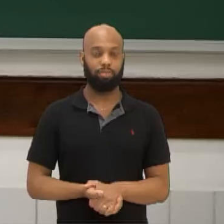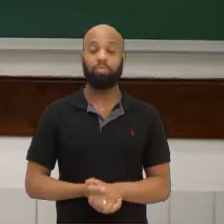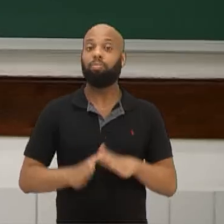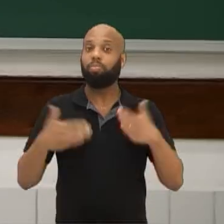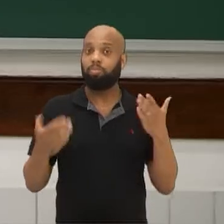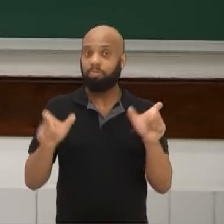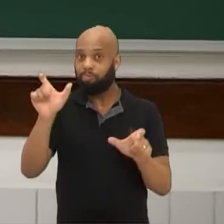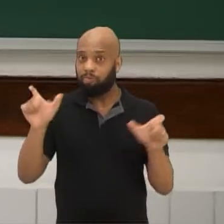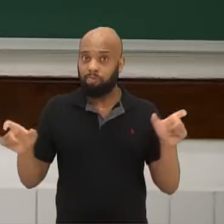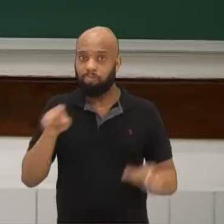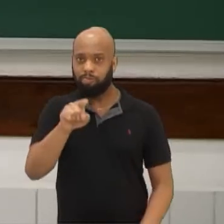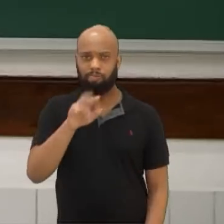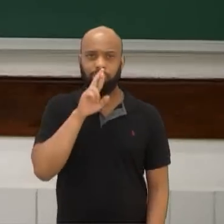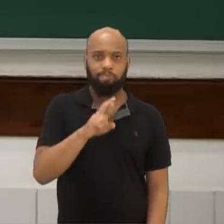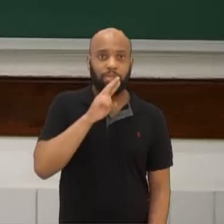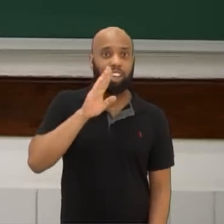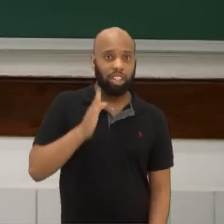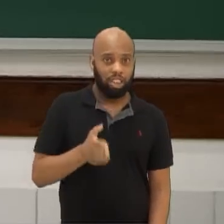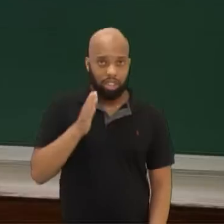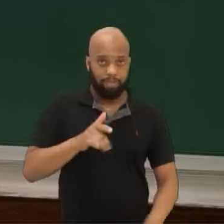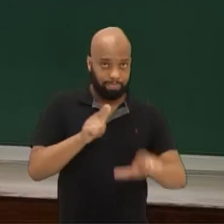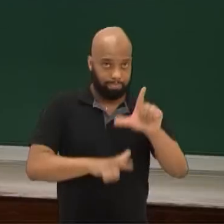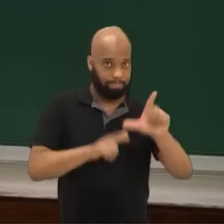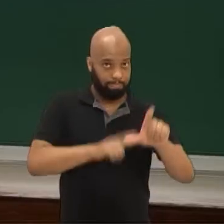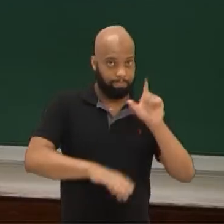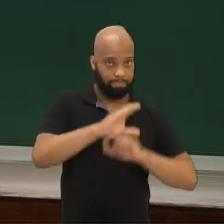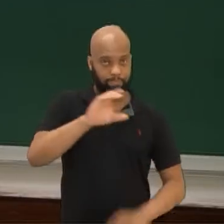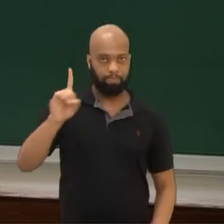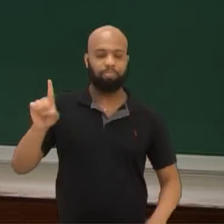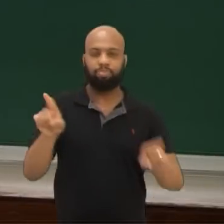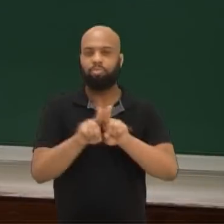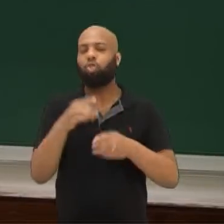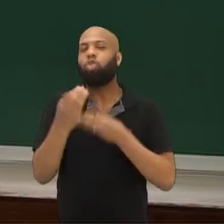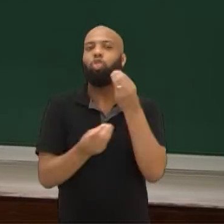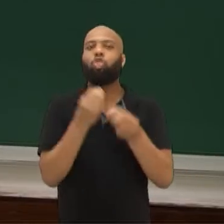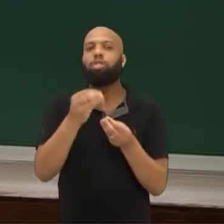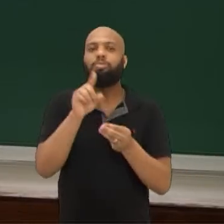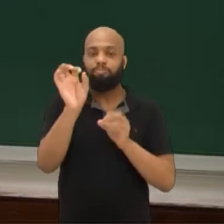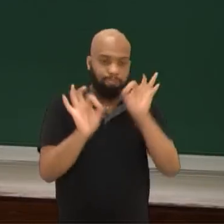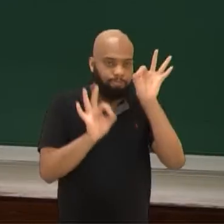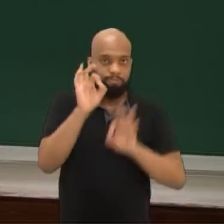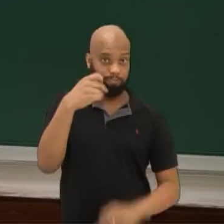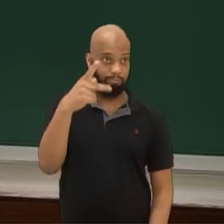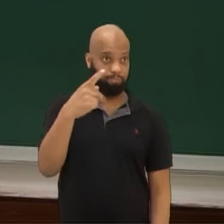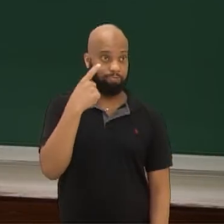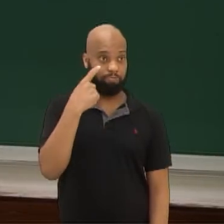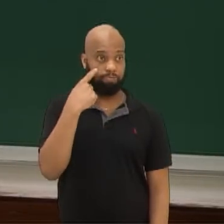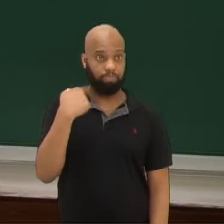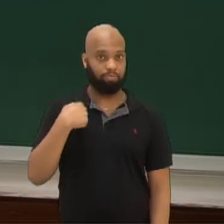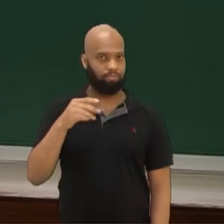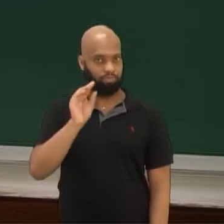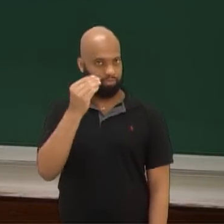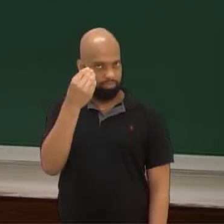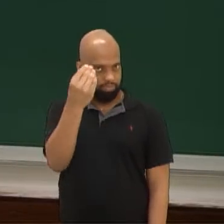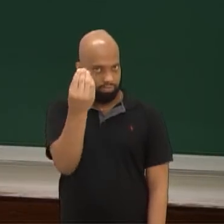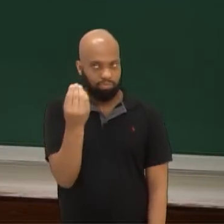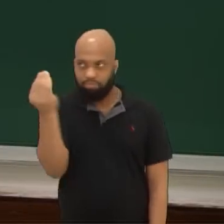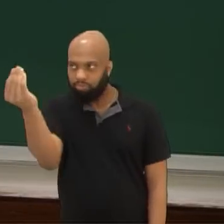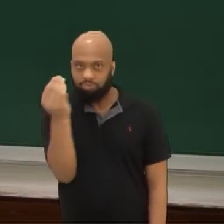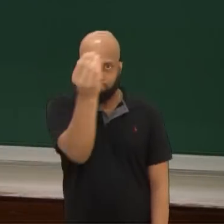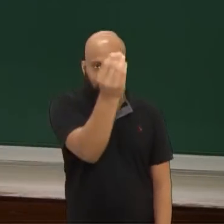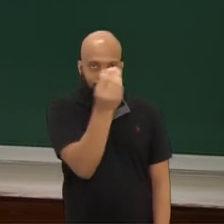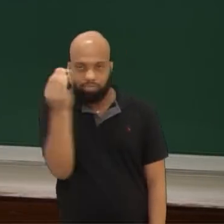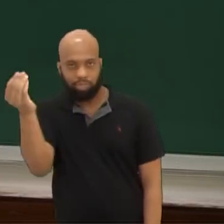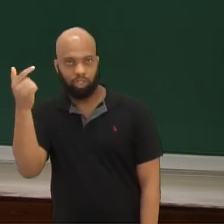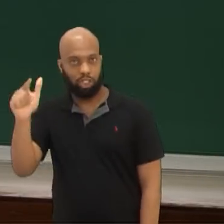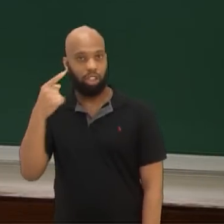E aí, galerinha? Resolveram a letra C e a letra D? Como que ficou as medidas de vocês? Vamos lá? Então, a professora vai colocar aqui novamente as